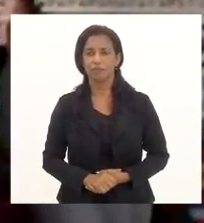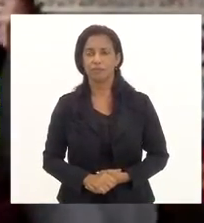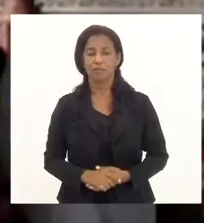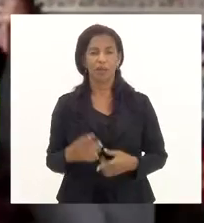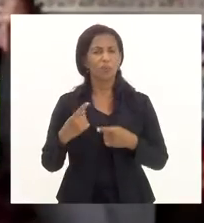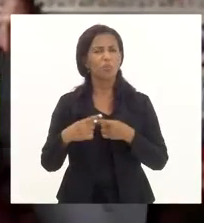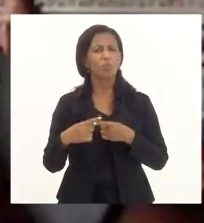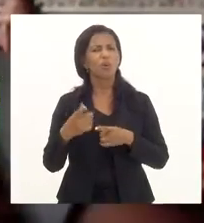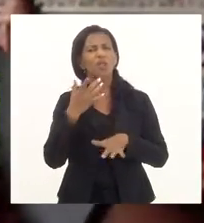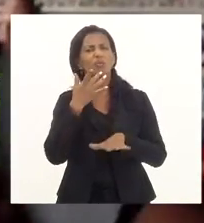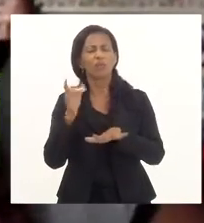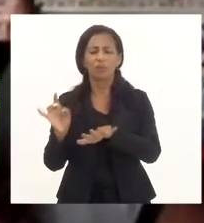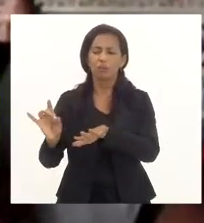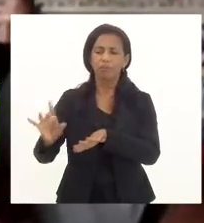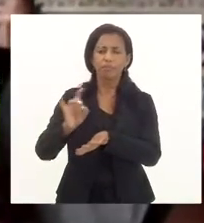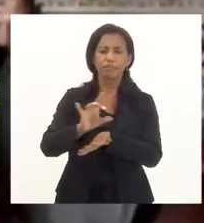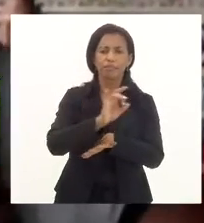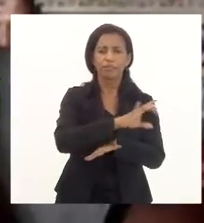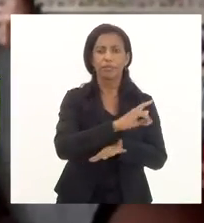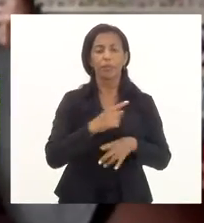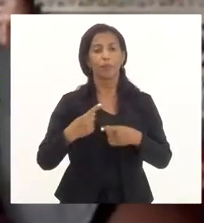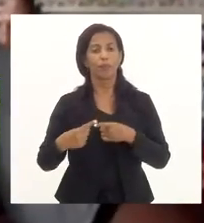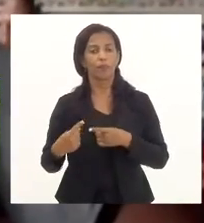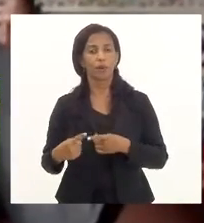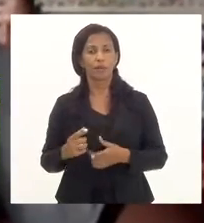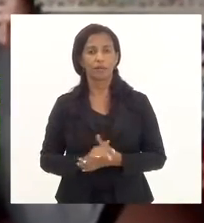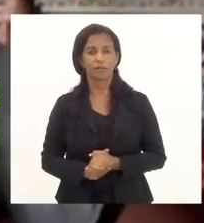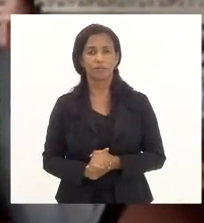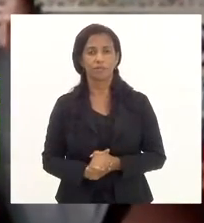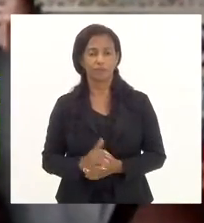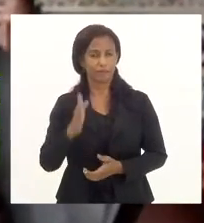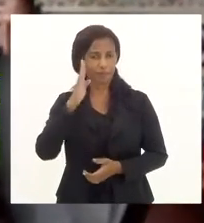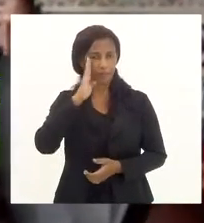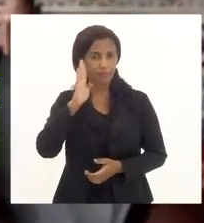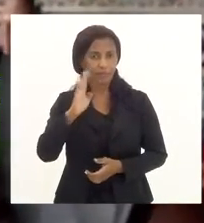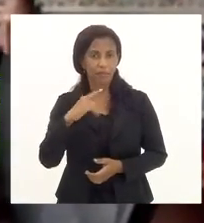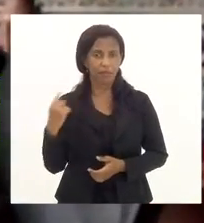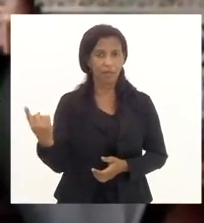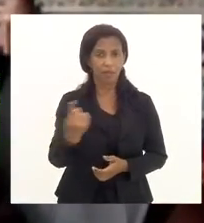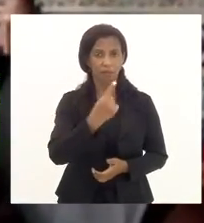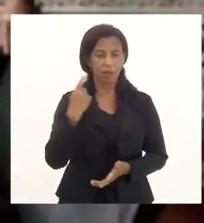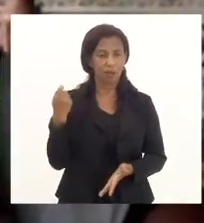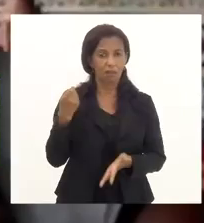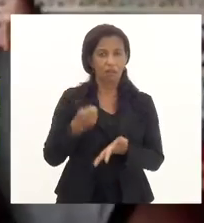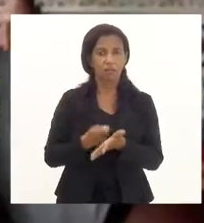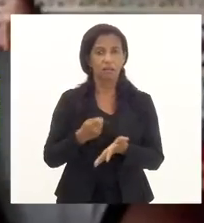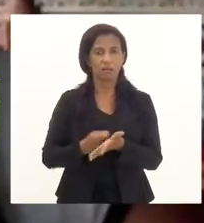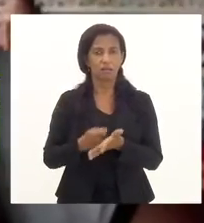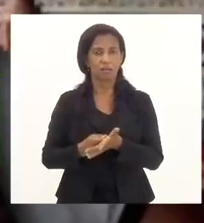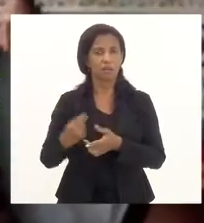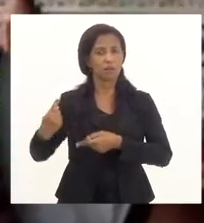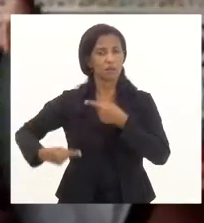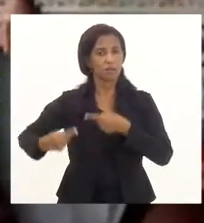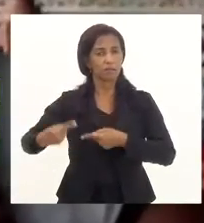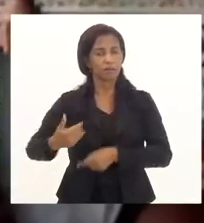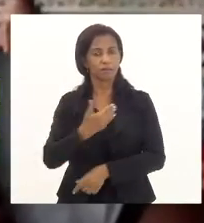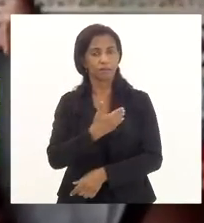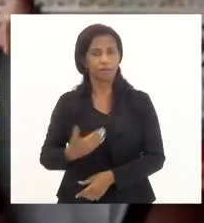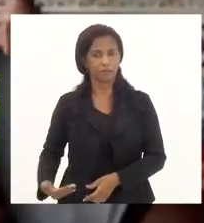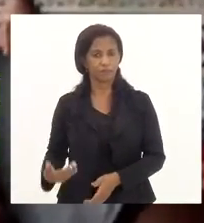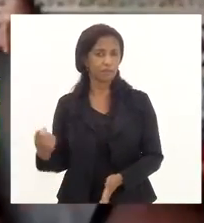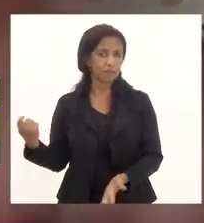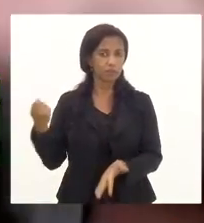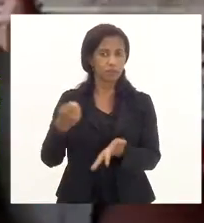por que que eu tô dizendo isso porque é fundamental que a gente Garanta que a política pública